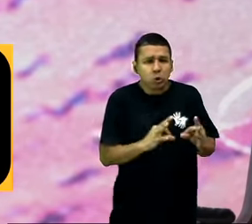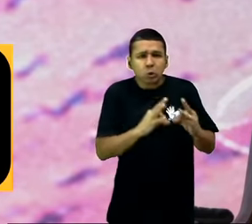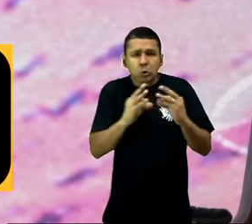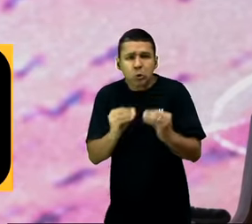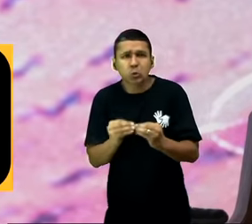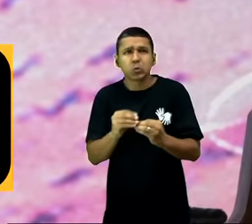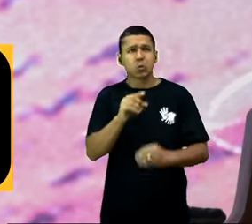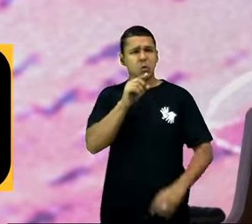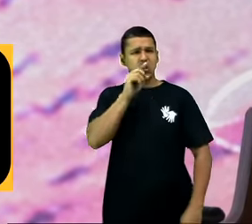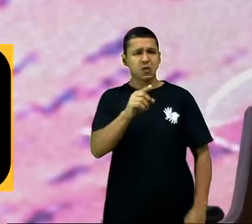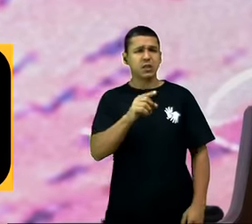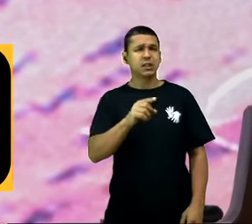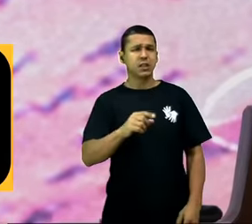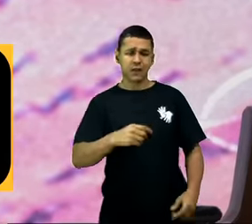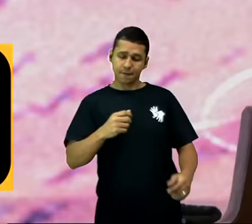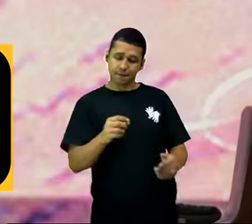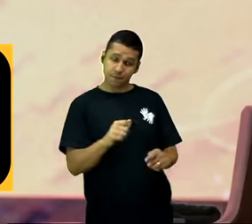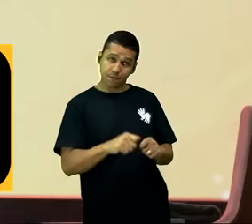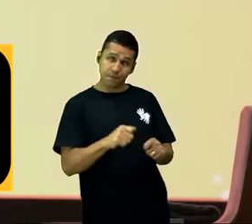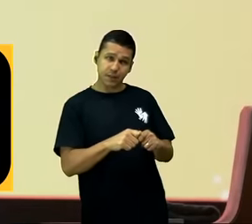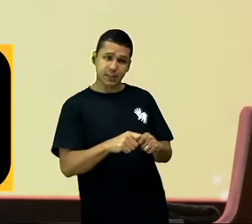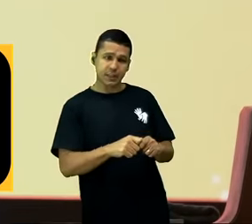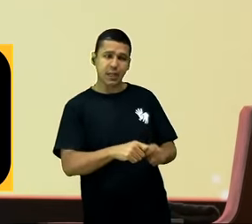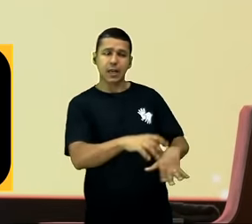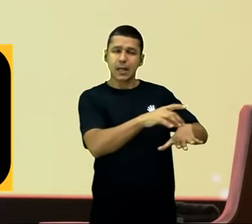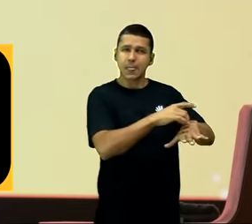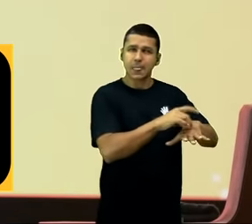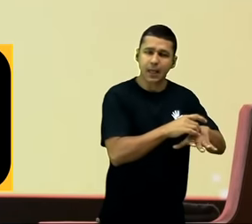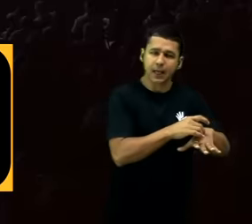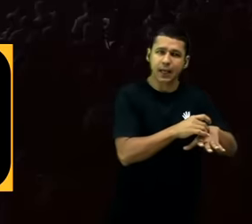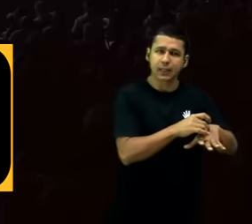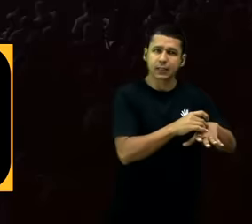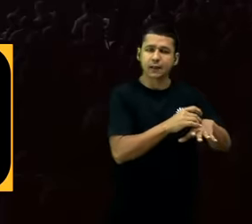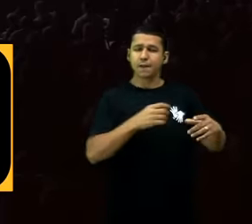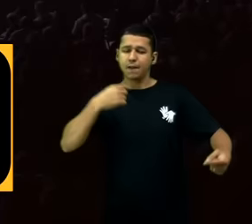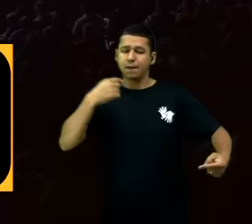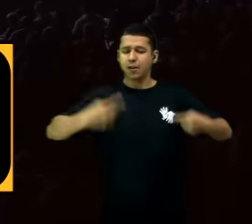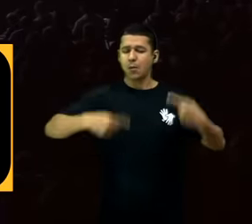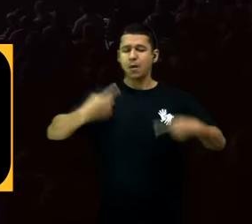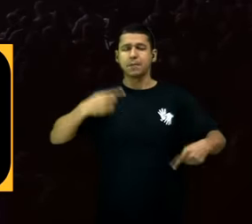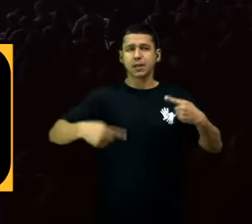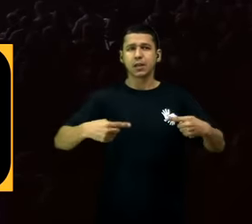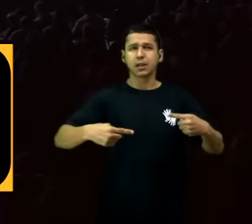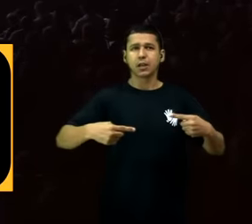carne vai passar a vida inteira tentando matar aquilo que Deus gera no espírito.